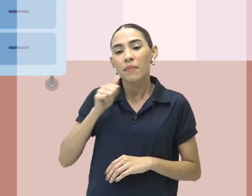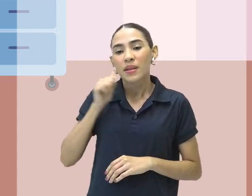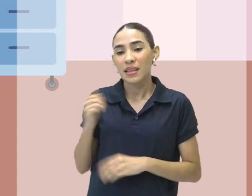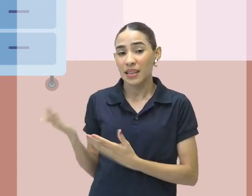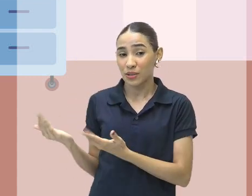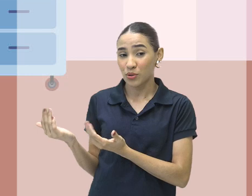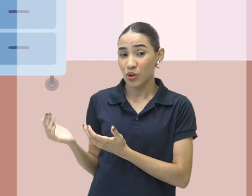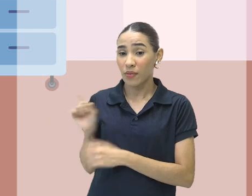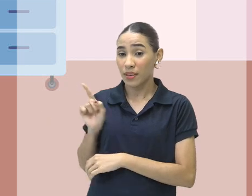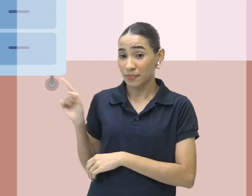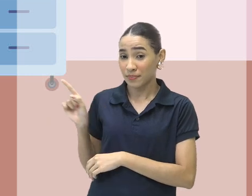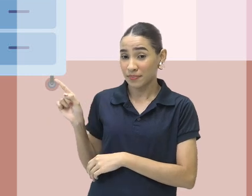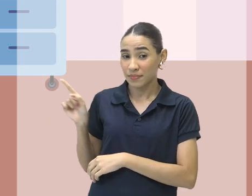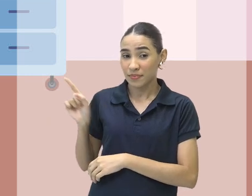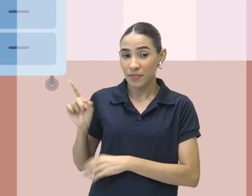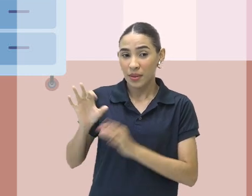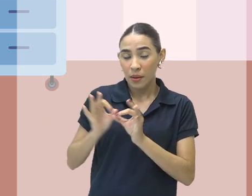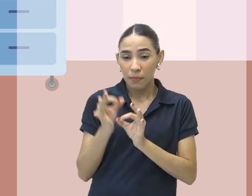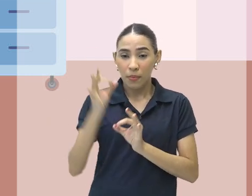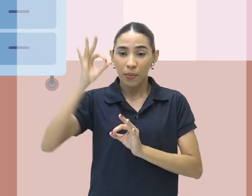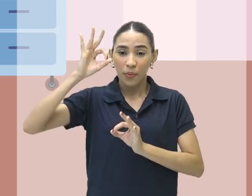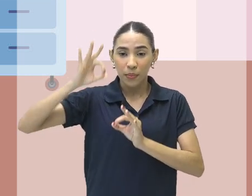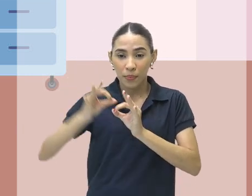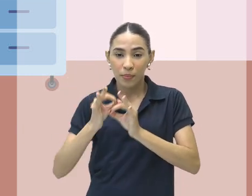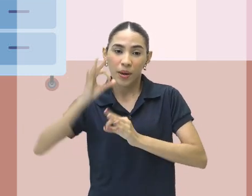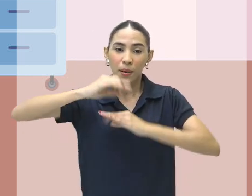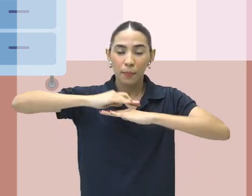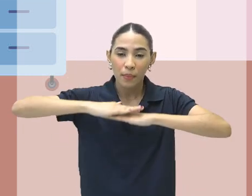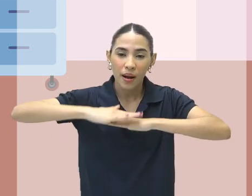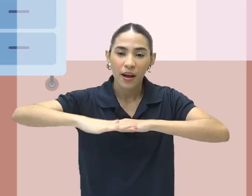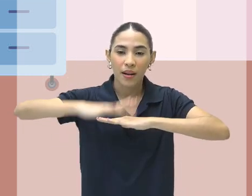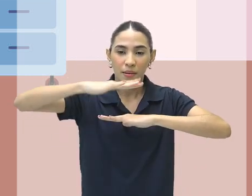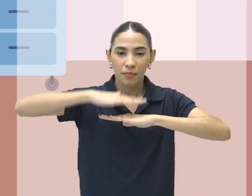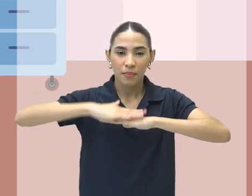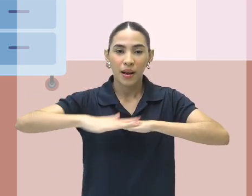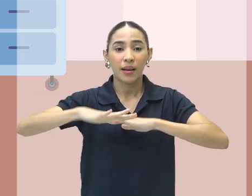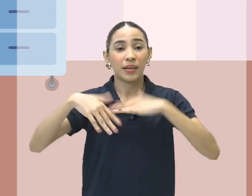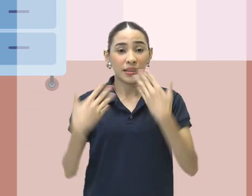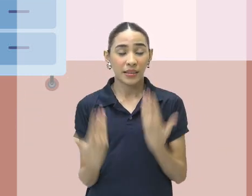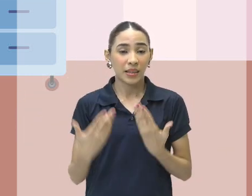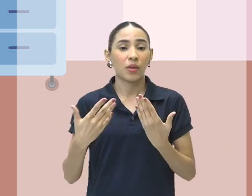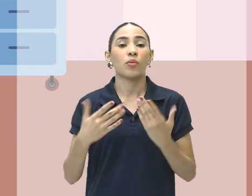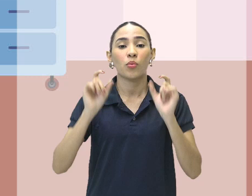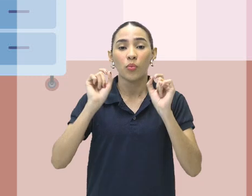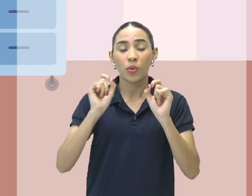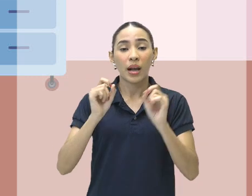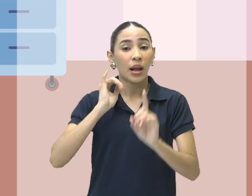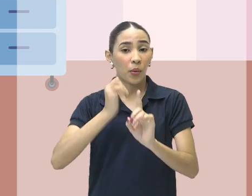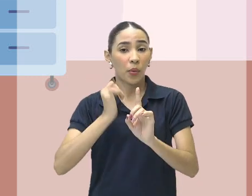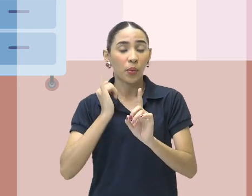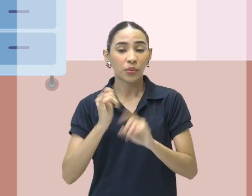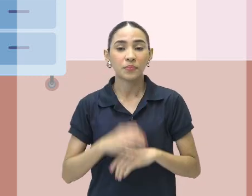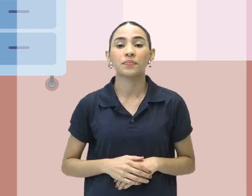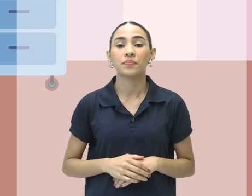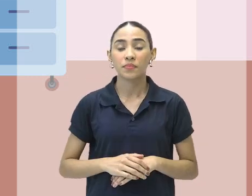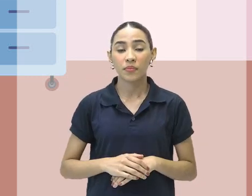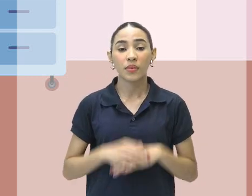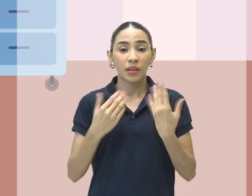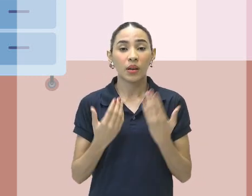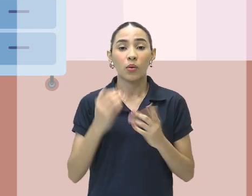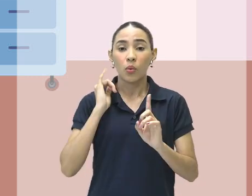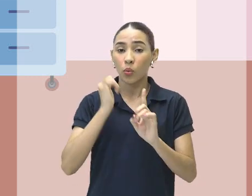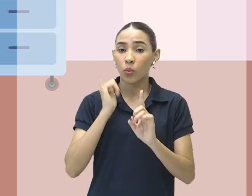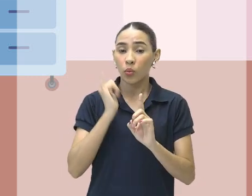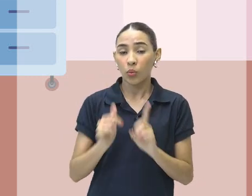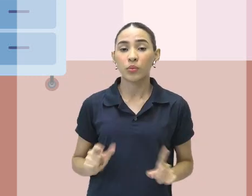tecelã que está aqui tecendo, né, no seu tear, muito bem aí, conforme nós vimos no nosso conto, tá? Então esse conto,